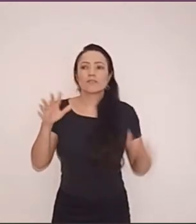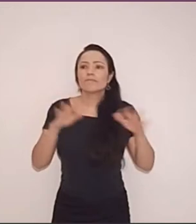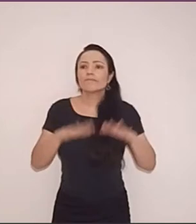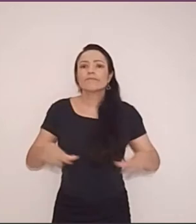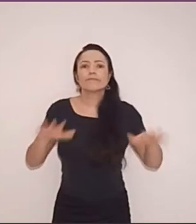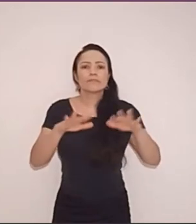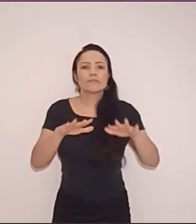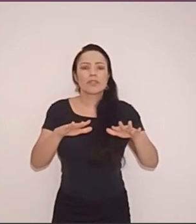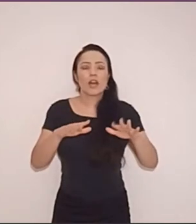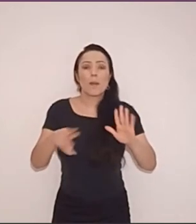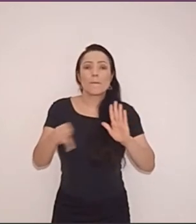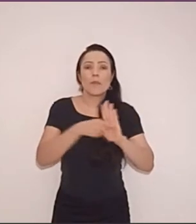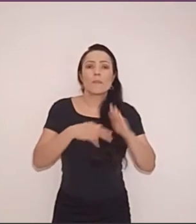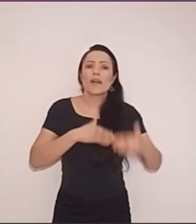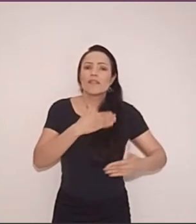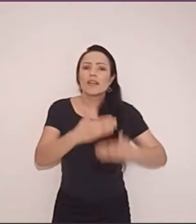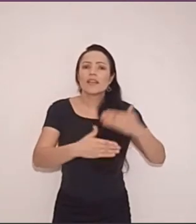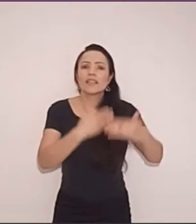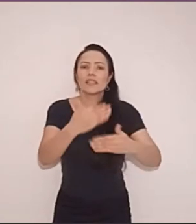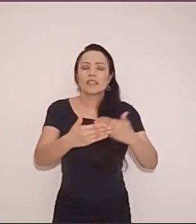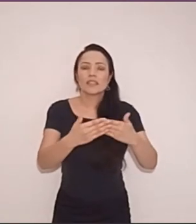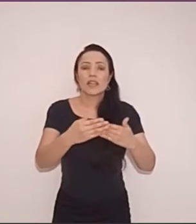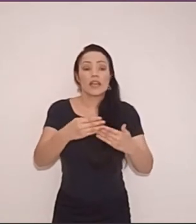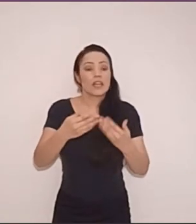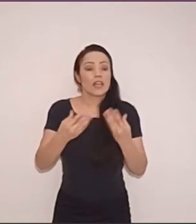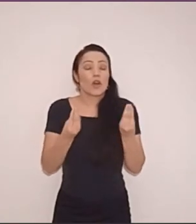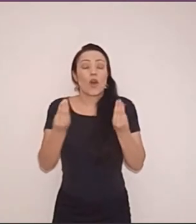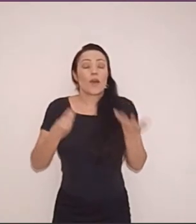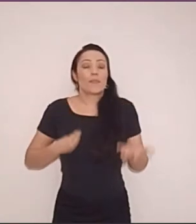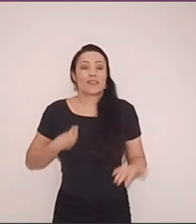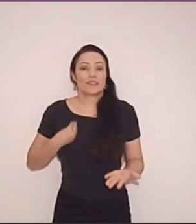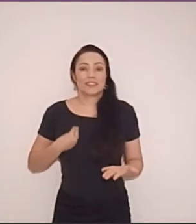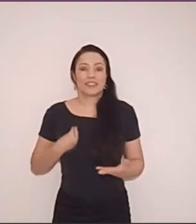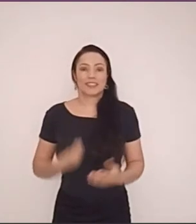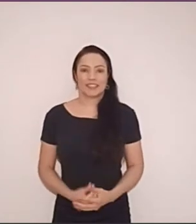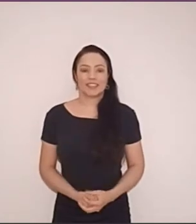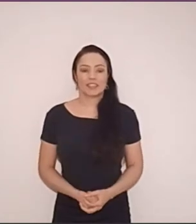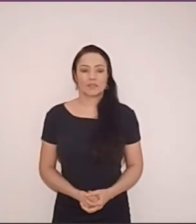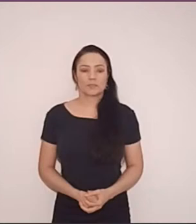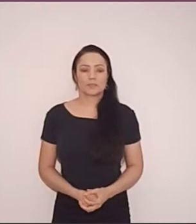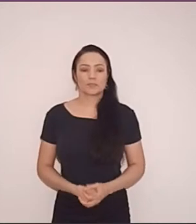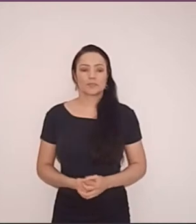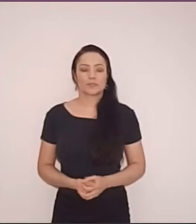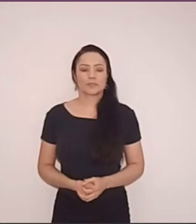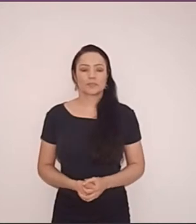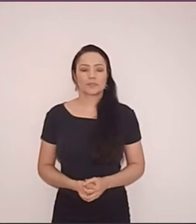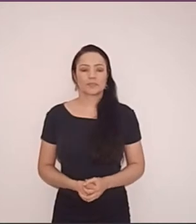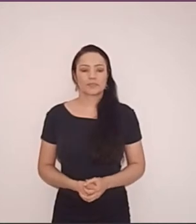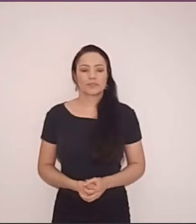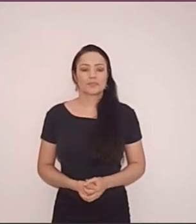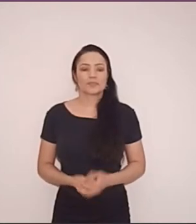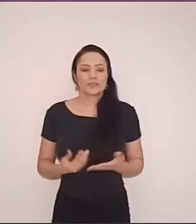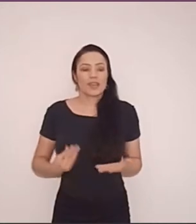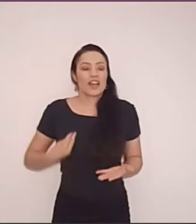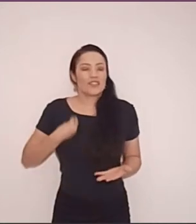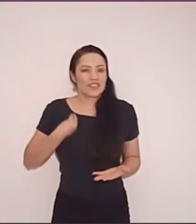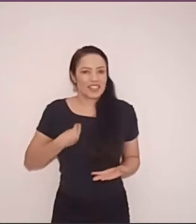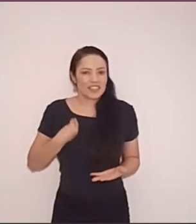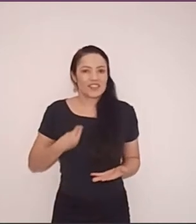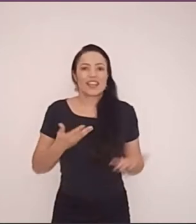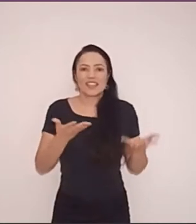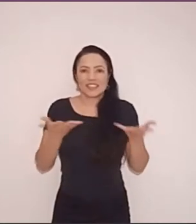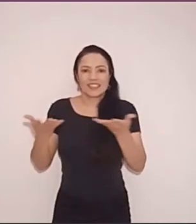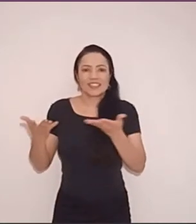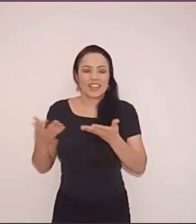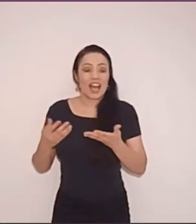territórios trajetórias e os modos de ser e viver vivas vivas porque